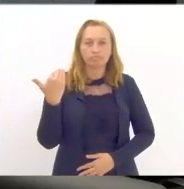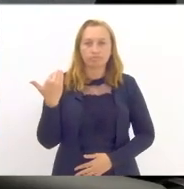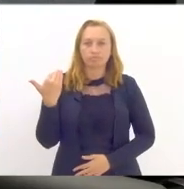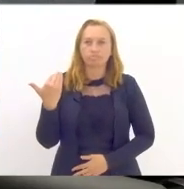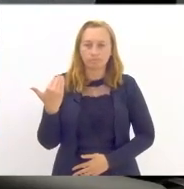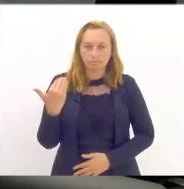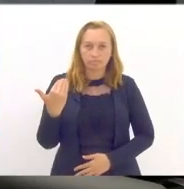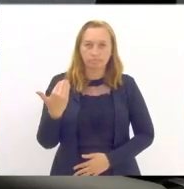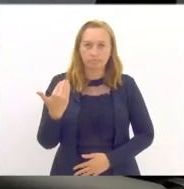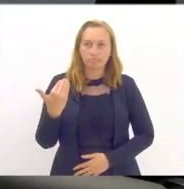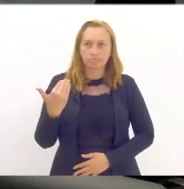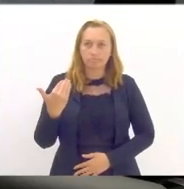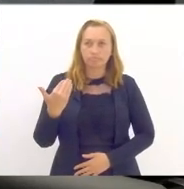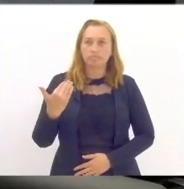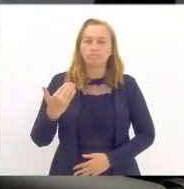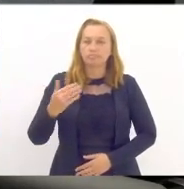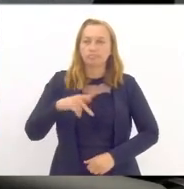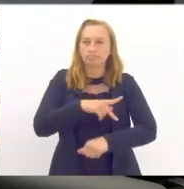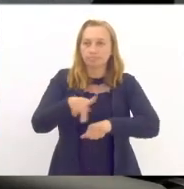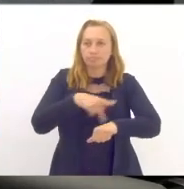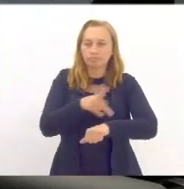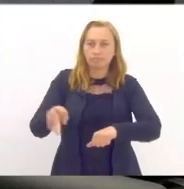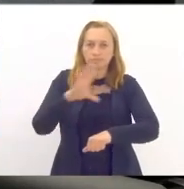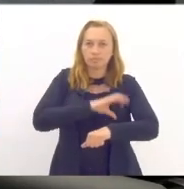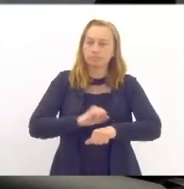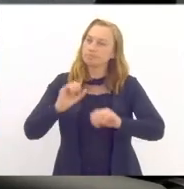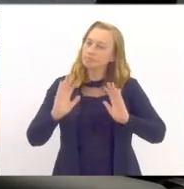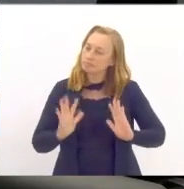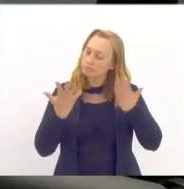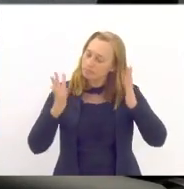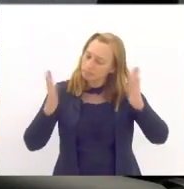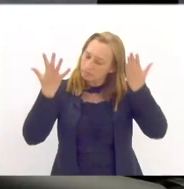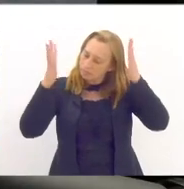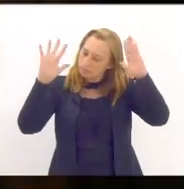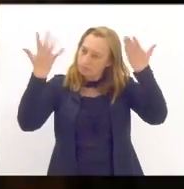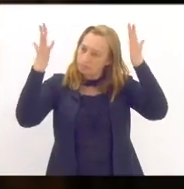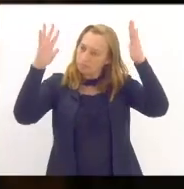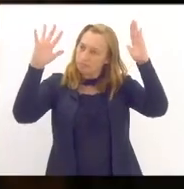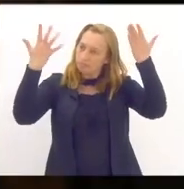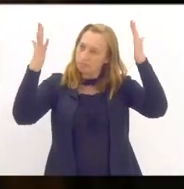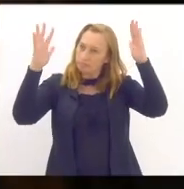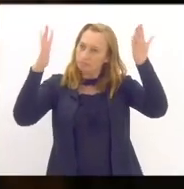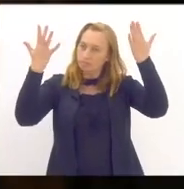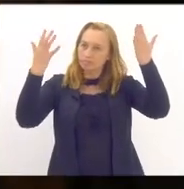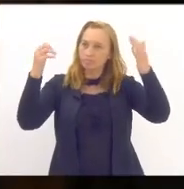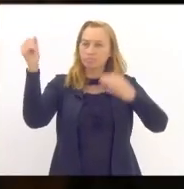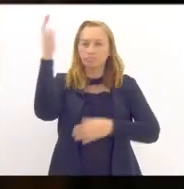Nosso peito, a própria morte. Ó Pátria amada, toda a salve, salve.